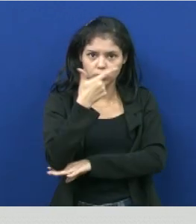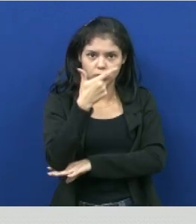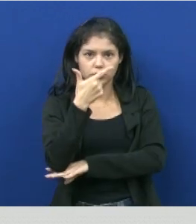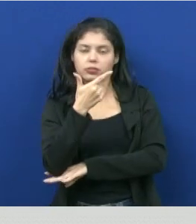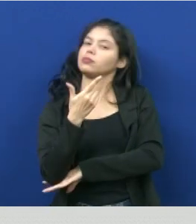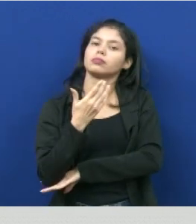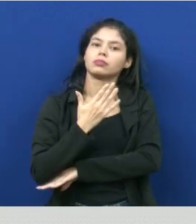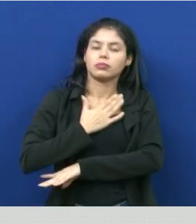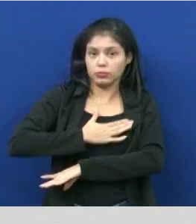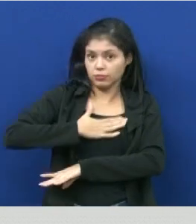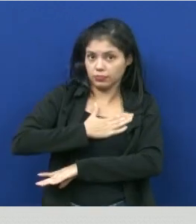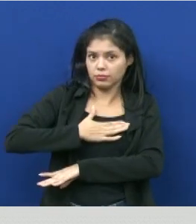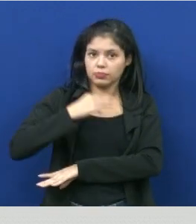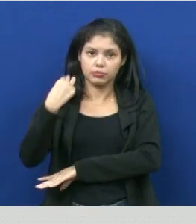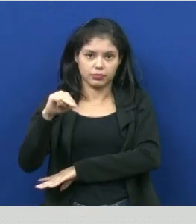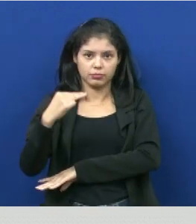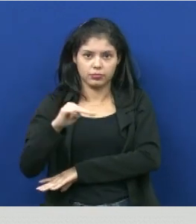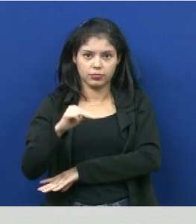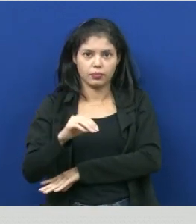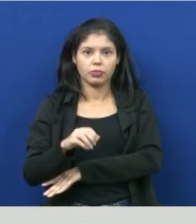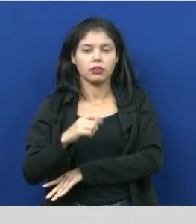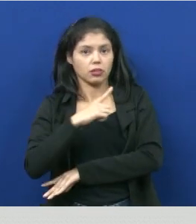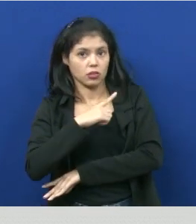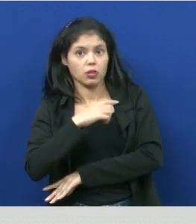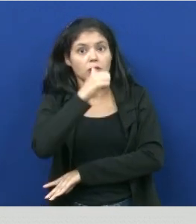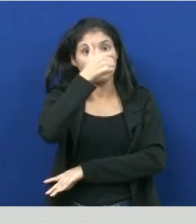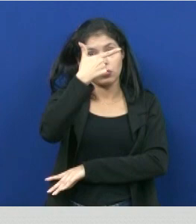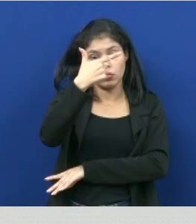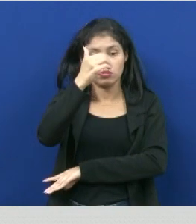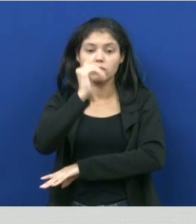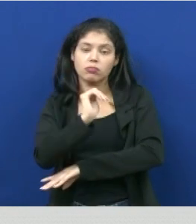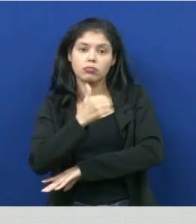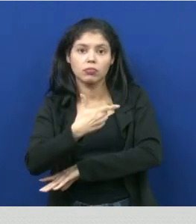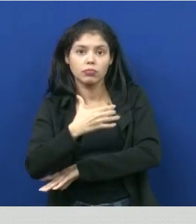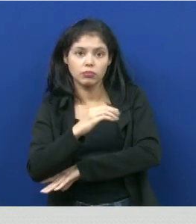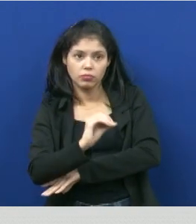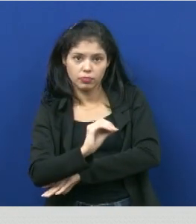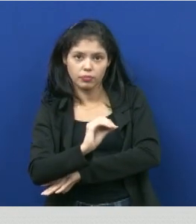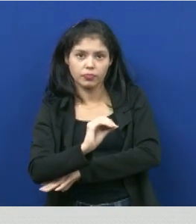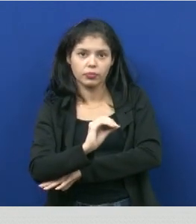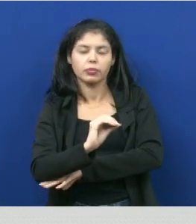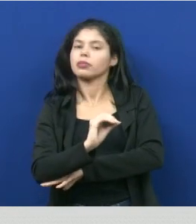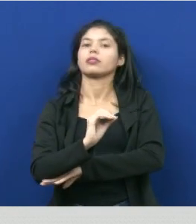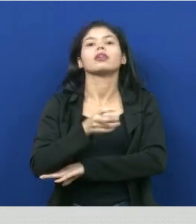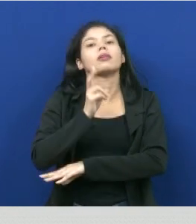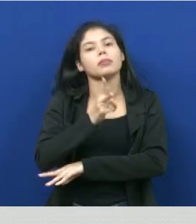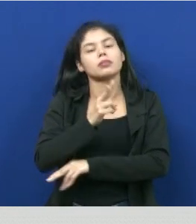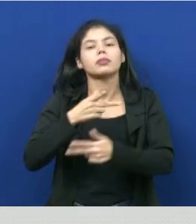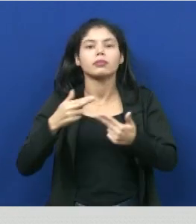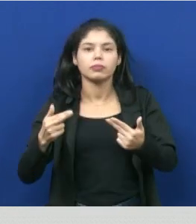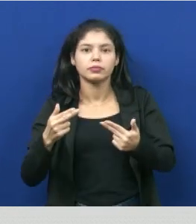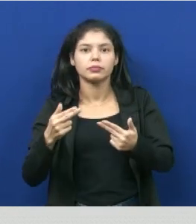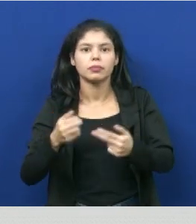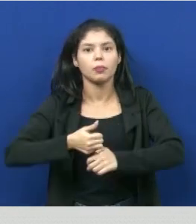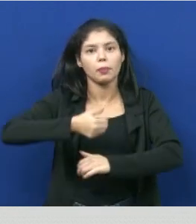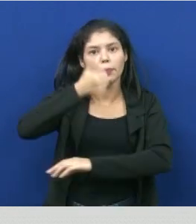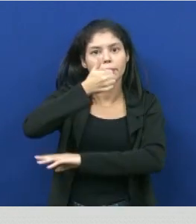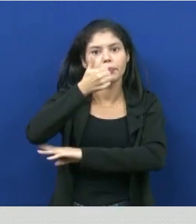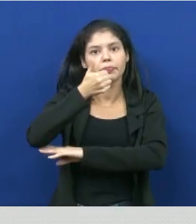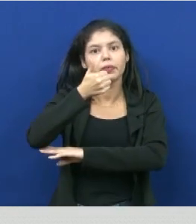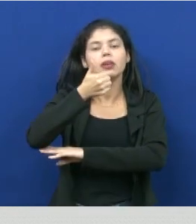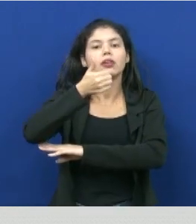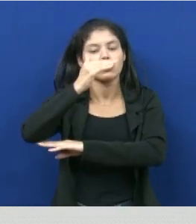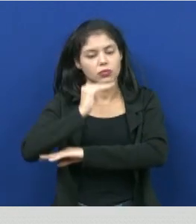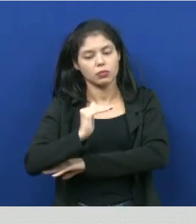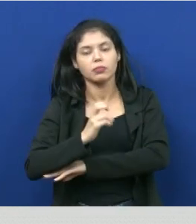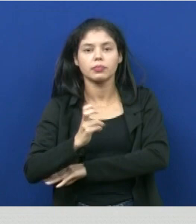gostam de matemática. Então, nós temos 2 sobre 10. Daí, a mesma coisa, 1 sobre